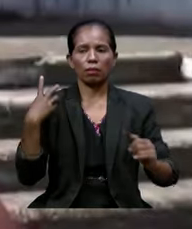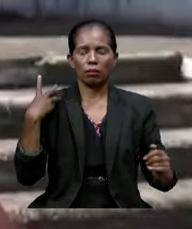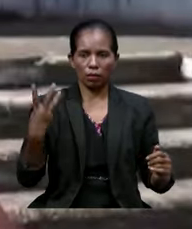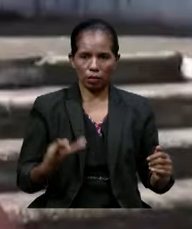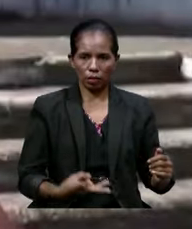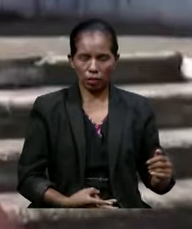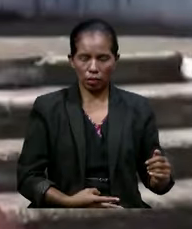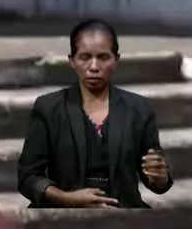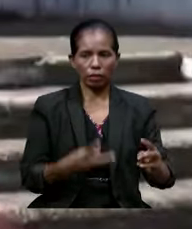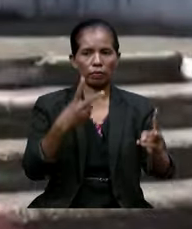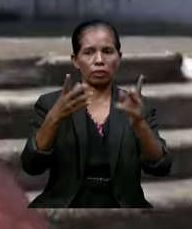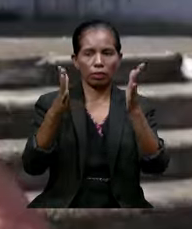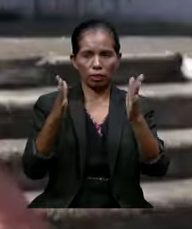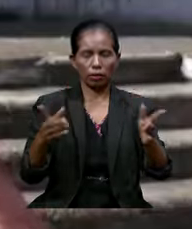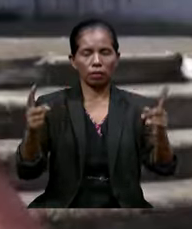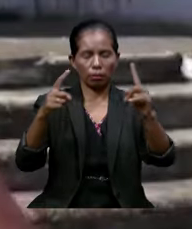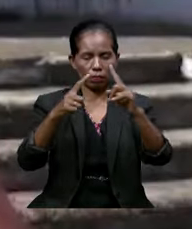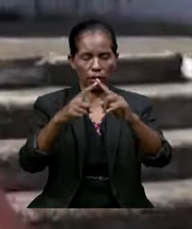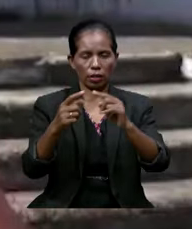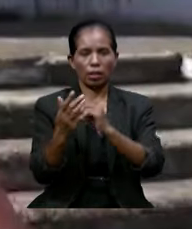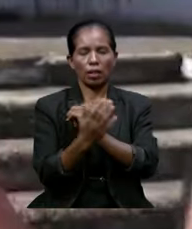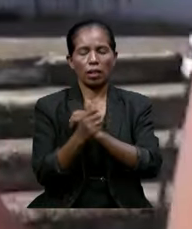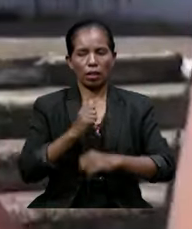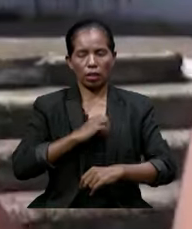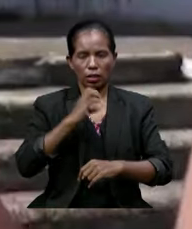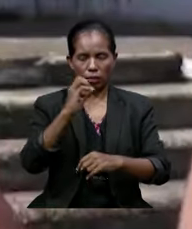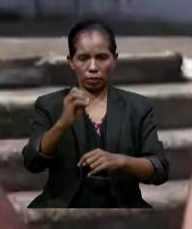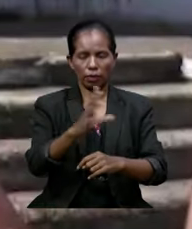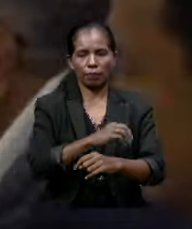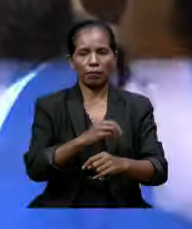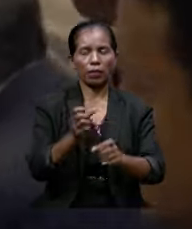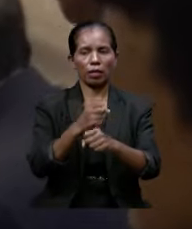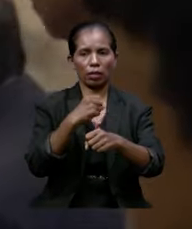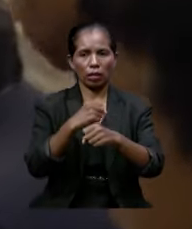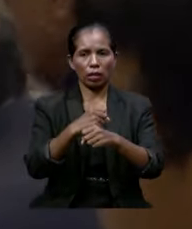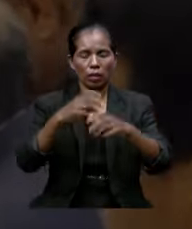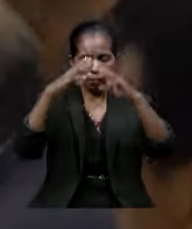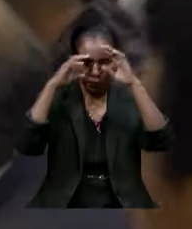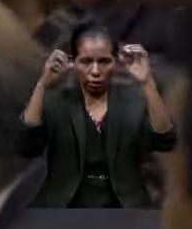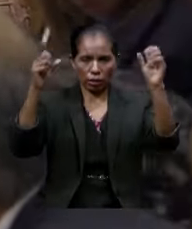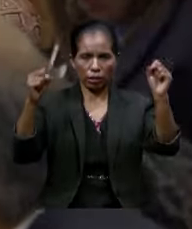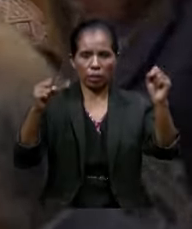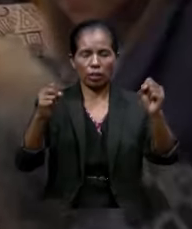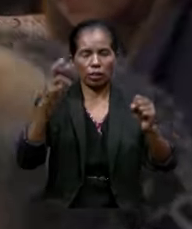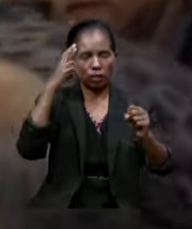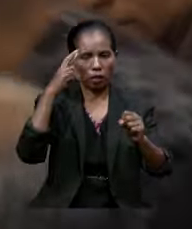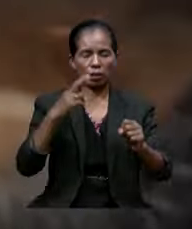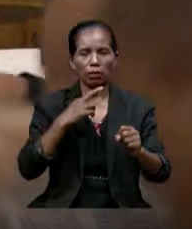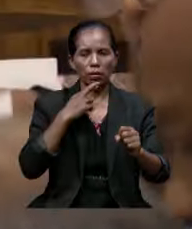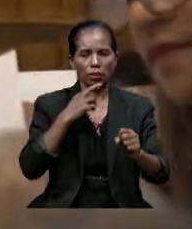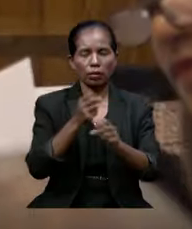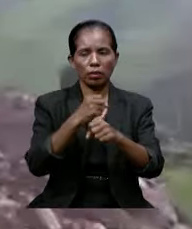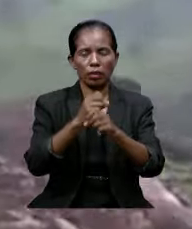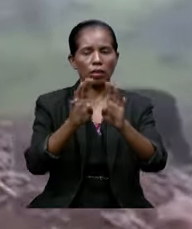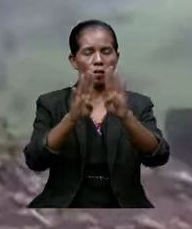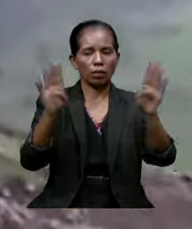welcome bem visitor tu aí tu irmã Manuela Bucar festival cultural né presidente da República José Ramos Horta se a